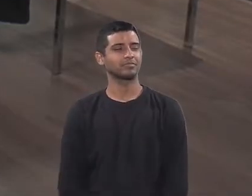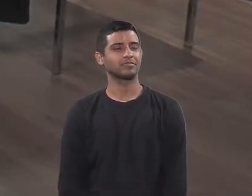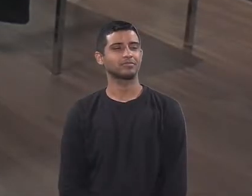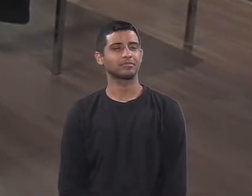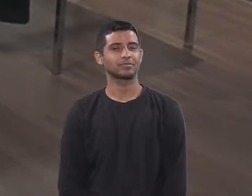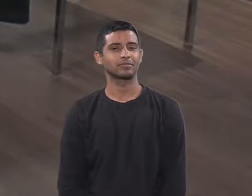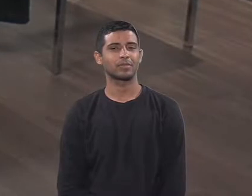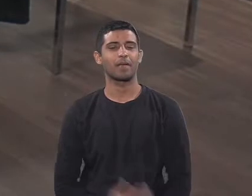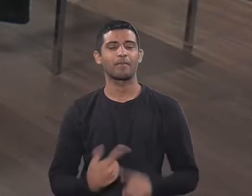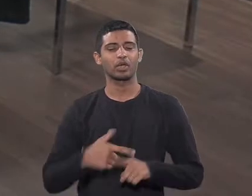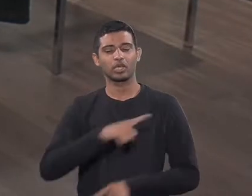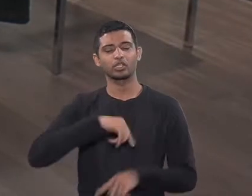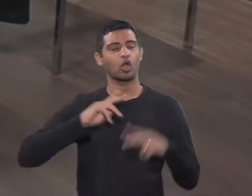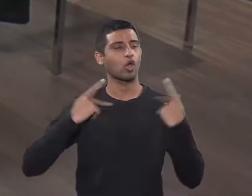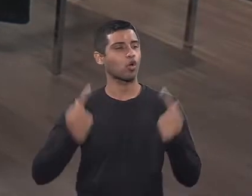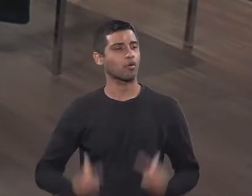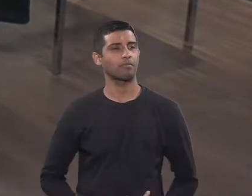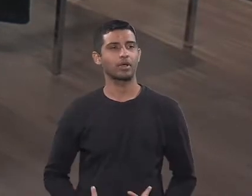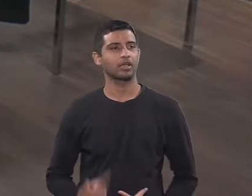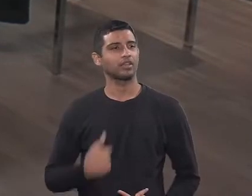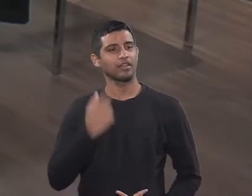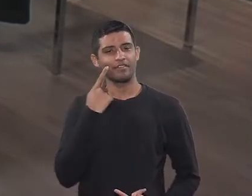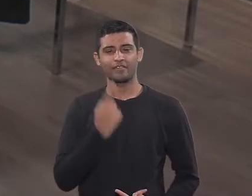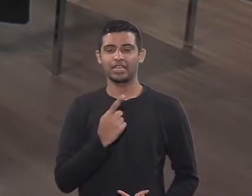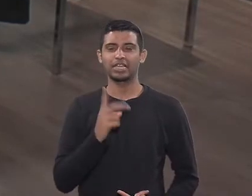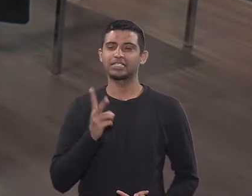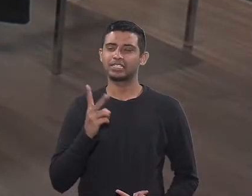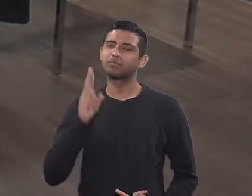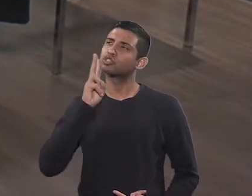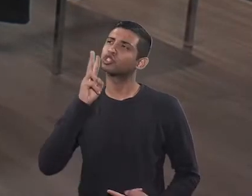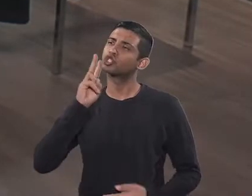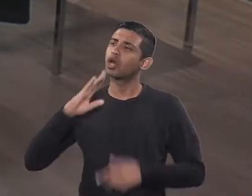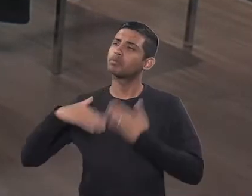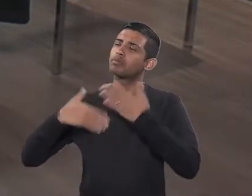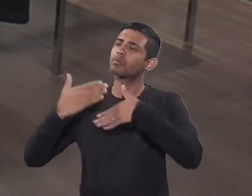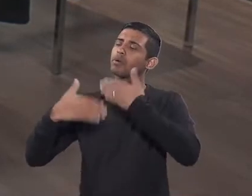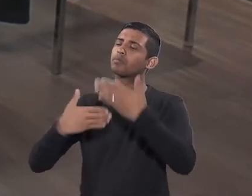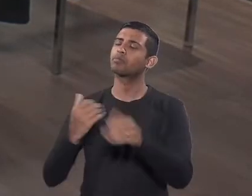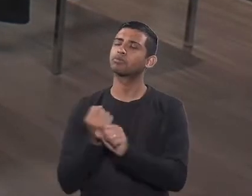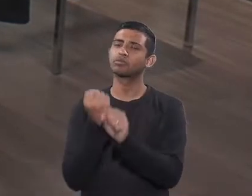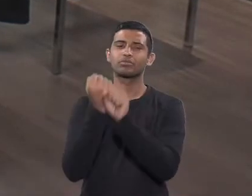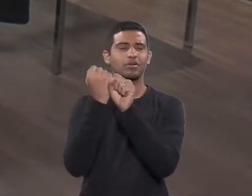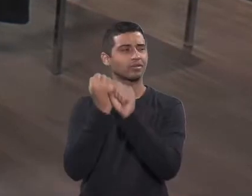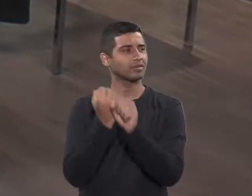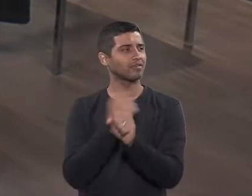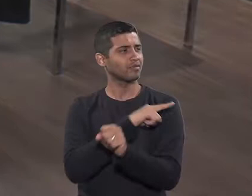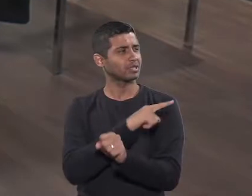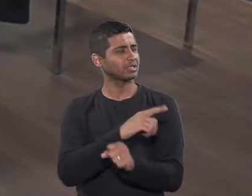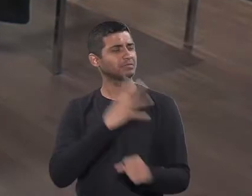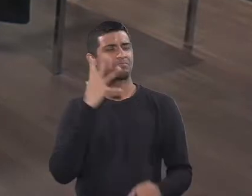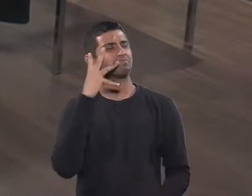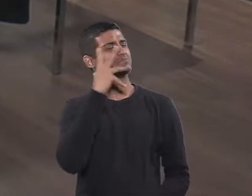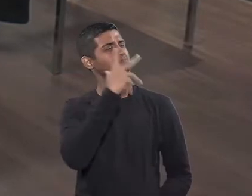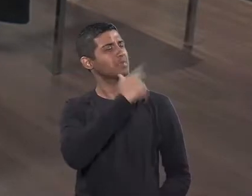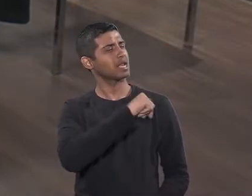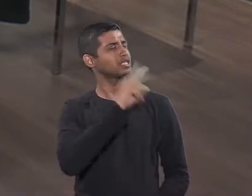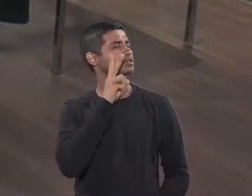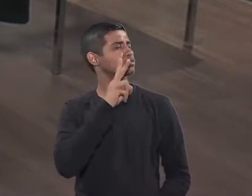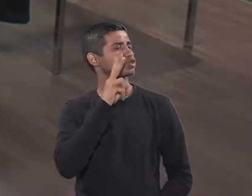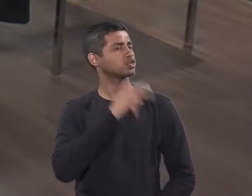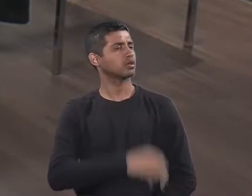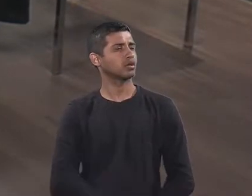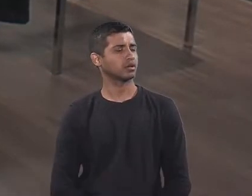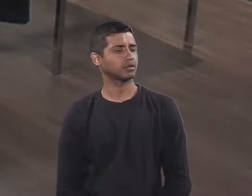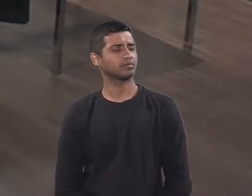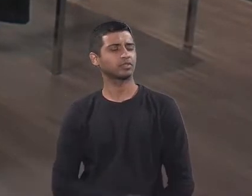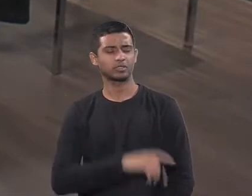porque nós seres humanos somos uma construção histórica e é isso que vocês são, uma belíssima construção histórica